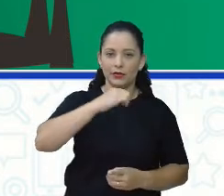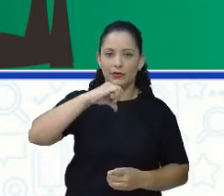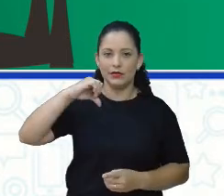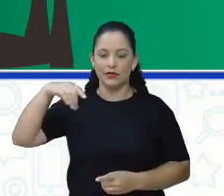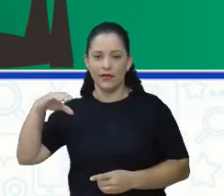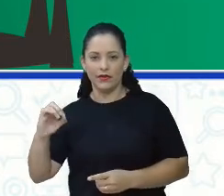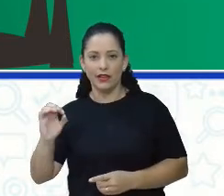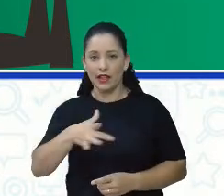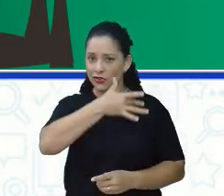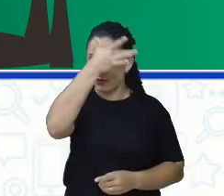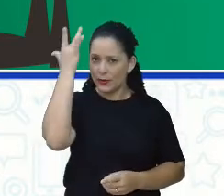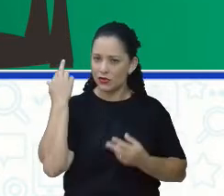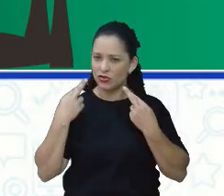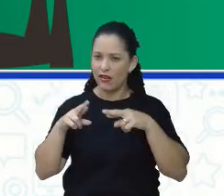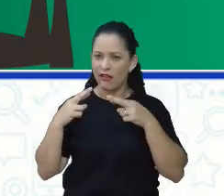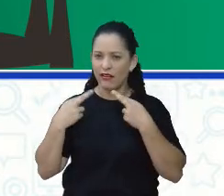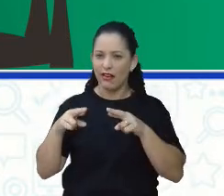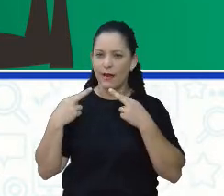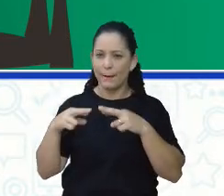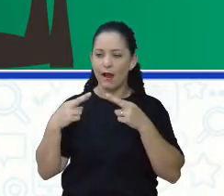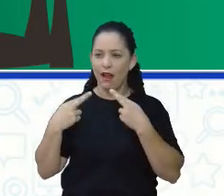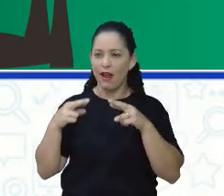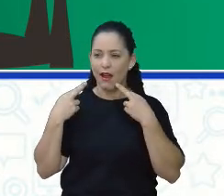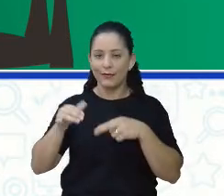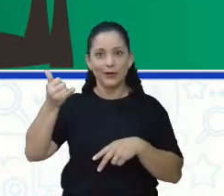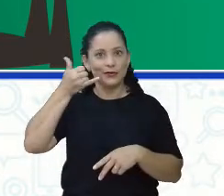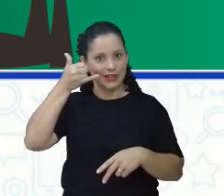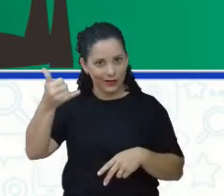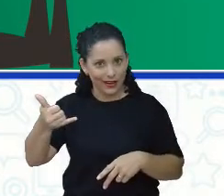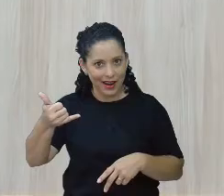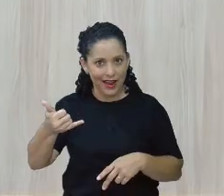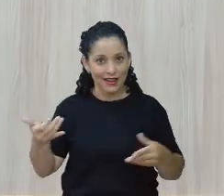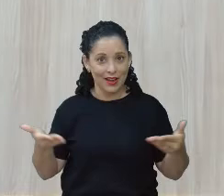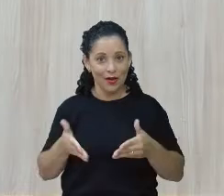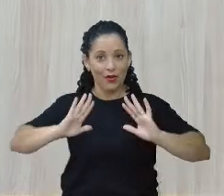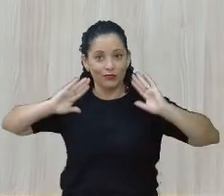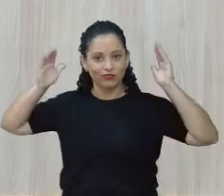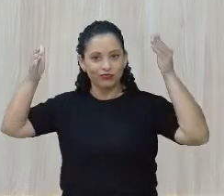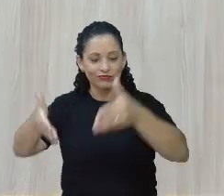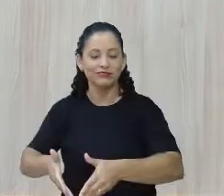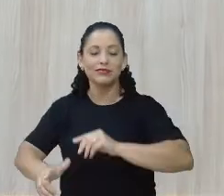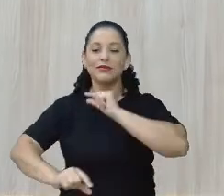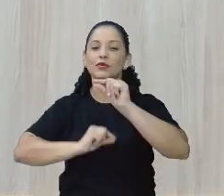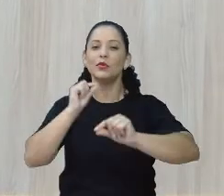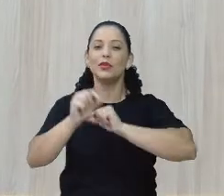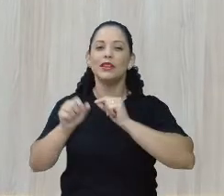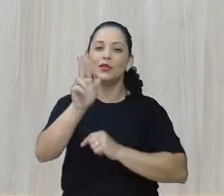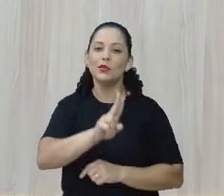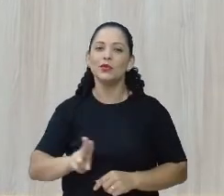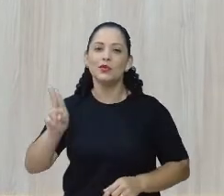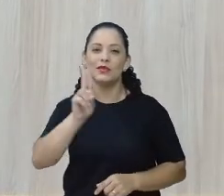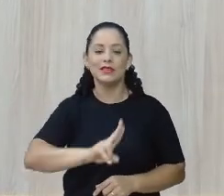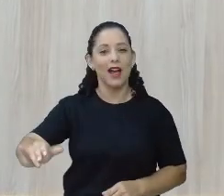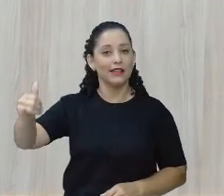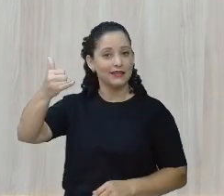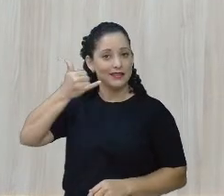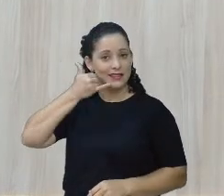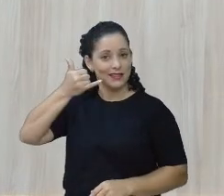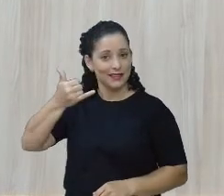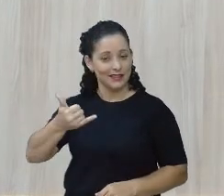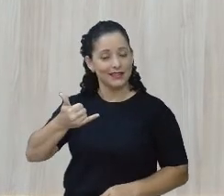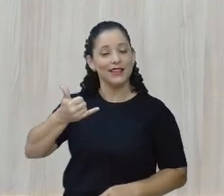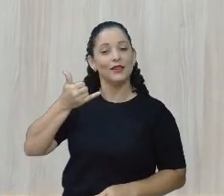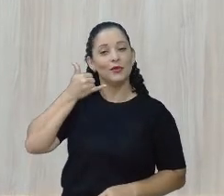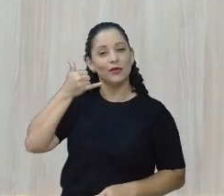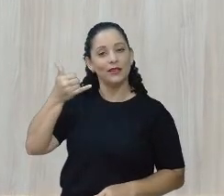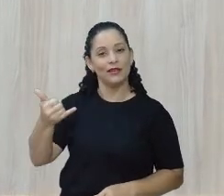pessoas passaram a reclamar pelo telefone e eu finalmente chego onde eu queria chegar, que é a utilização dos aparelhos de